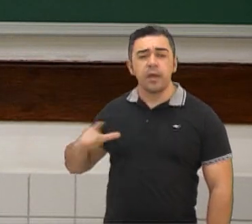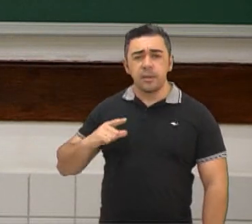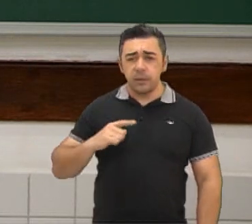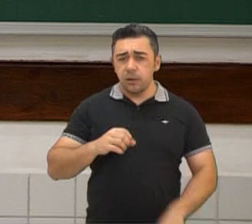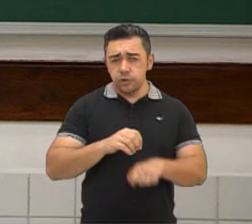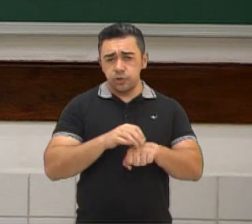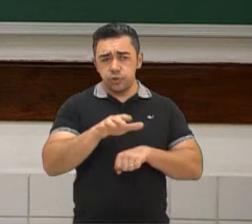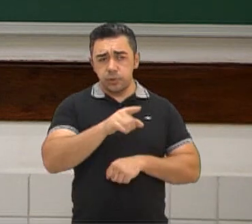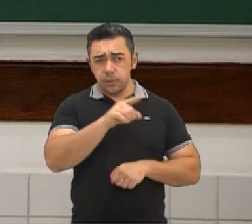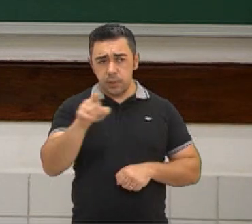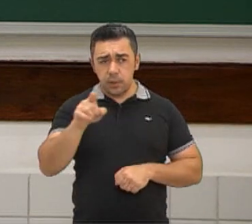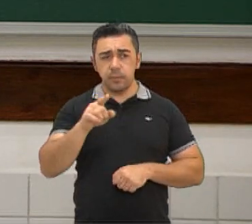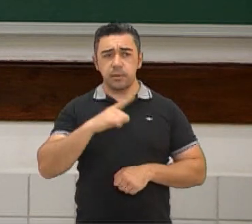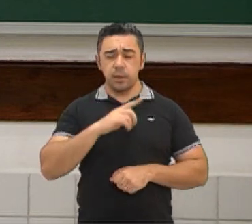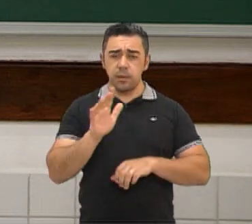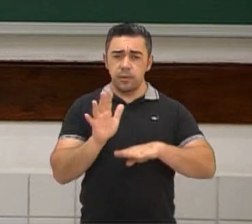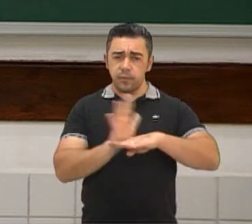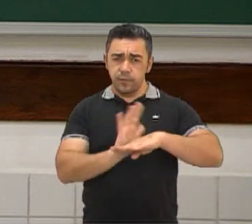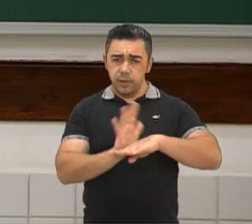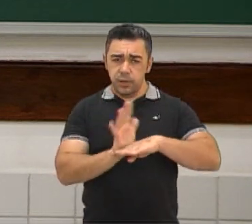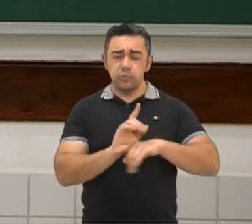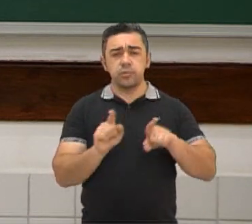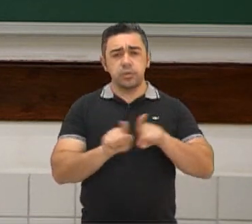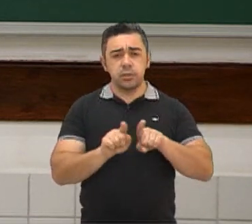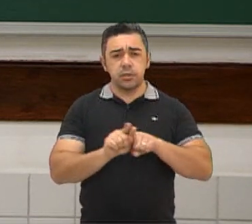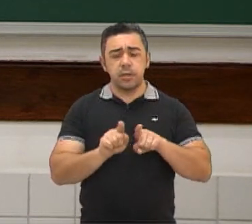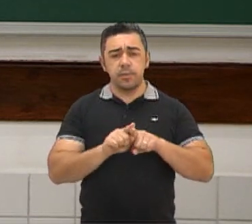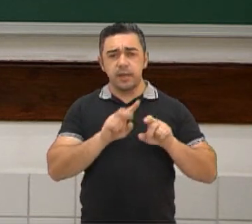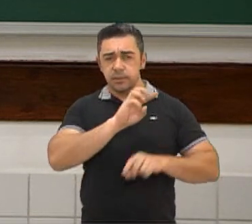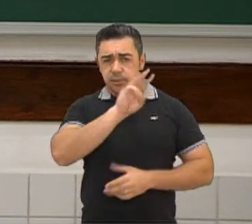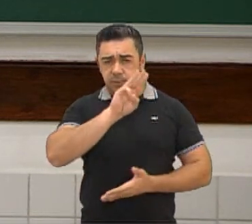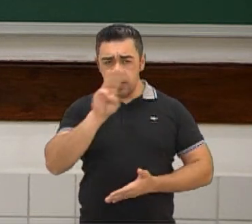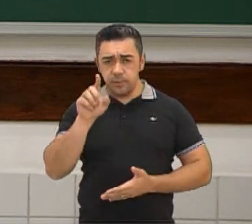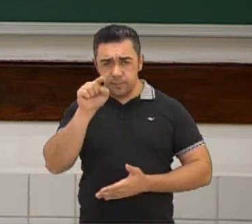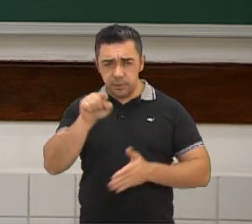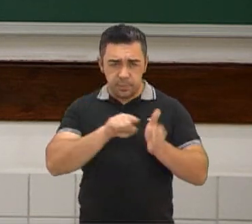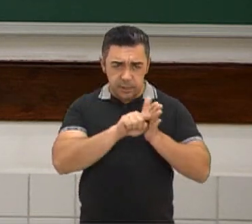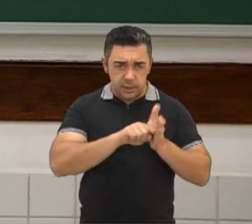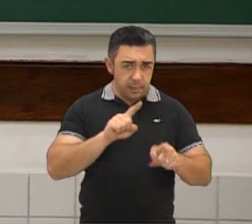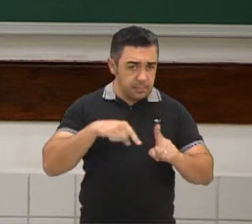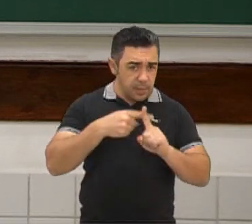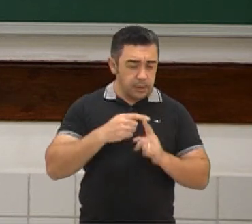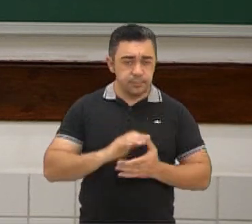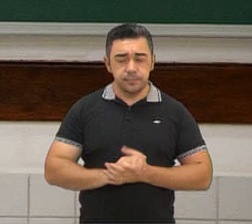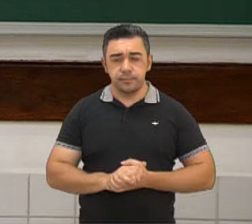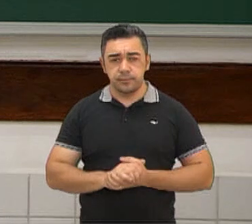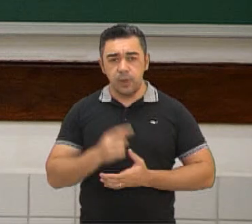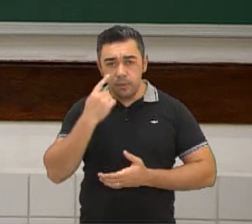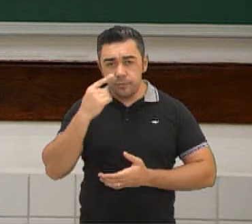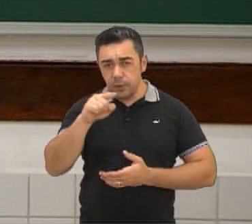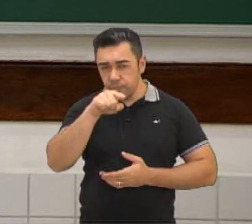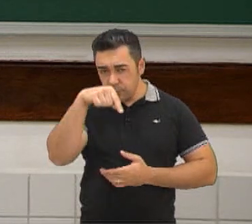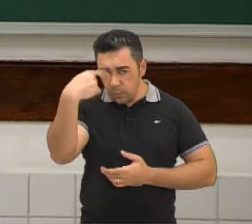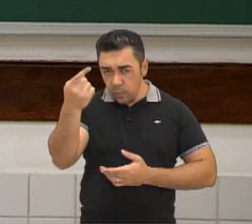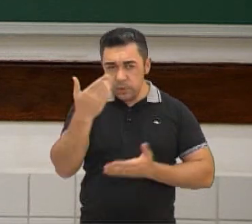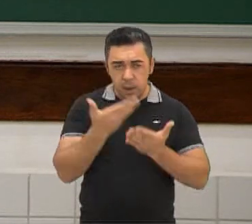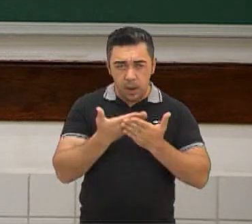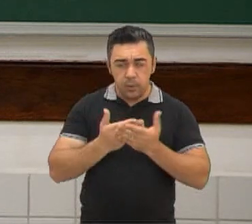algumas dicas de vídeos e de sites para você pesquisar um pouquinho mais, tá bom? A gente se vê na